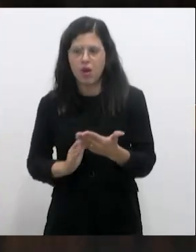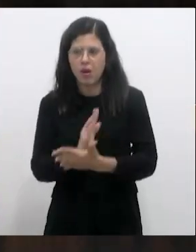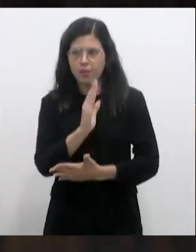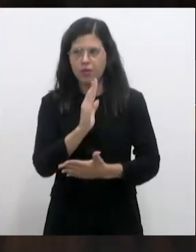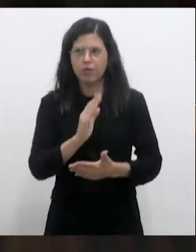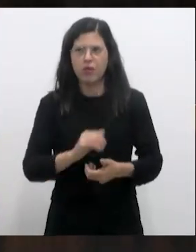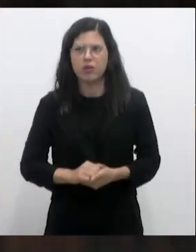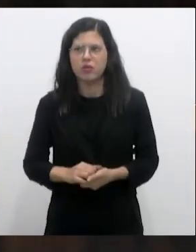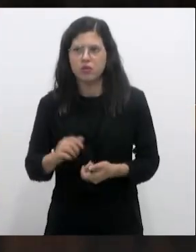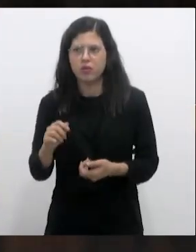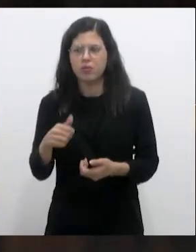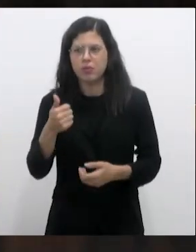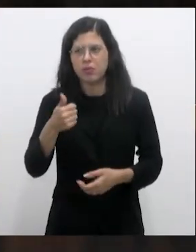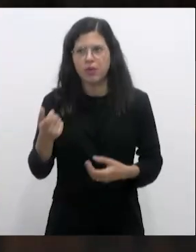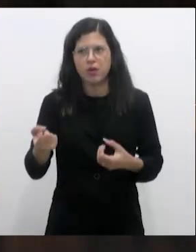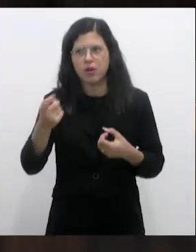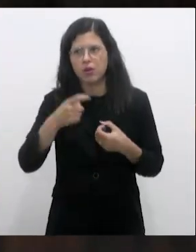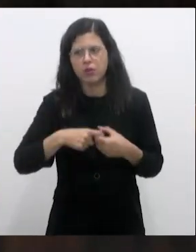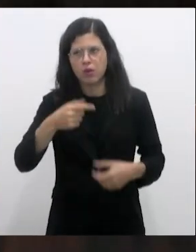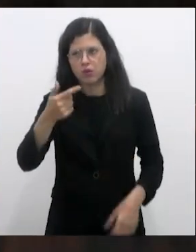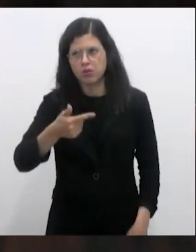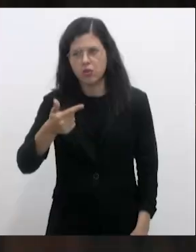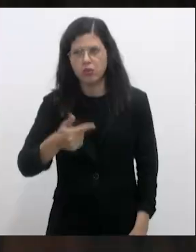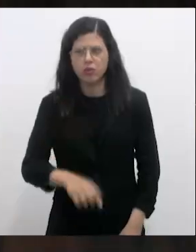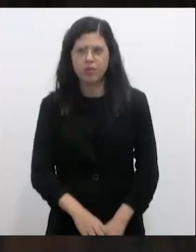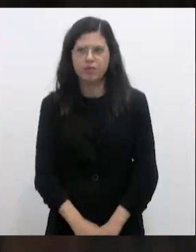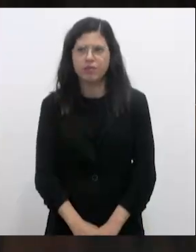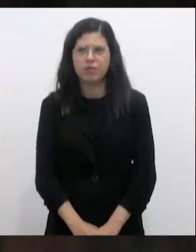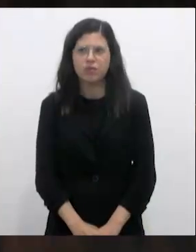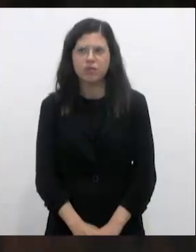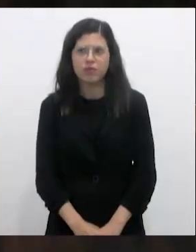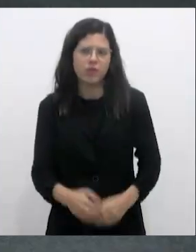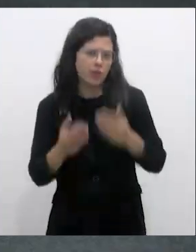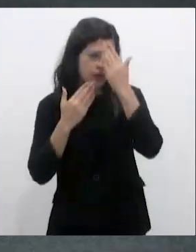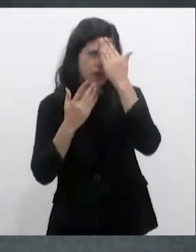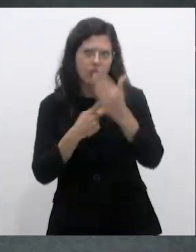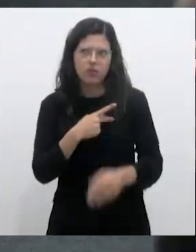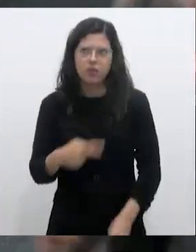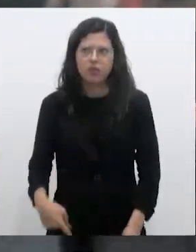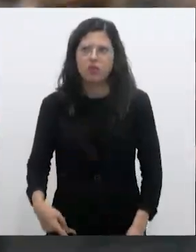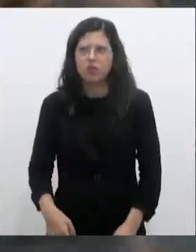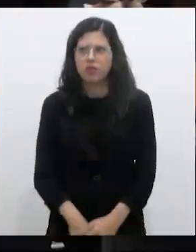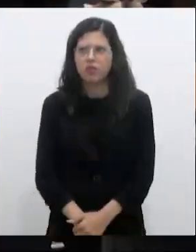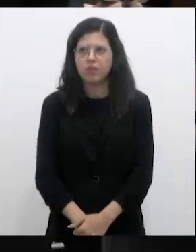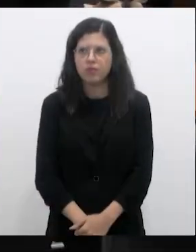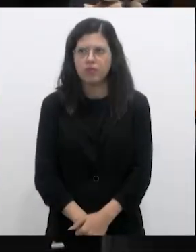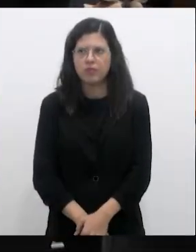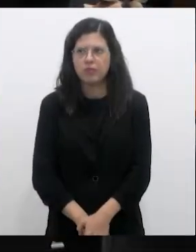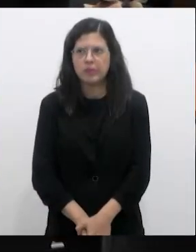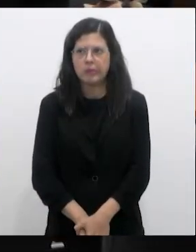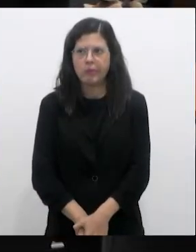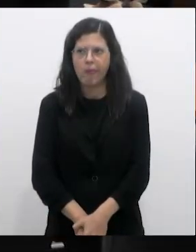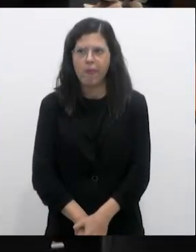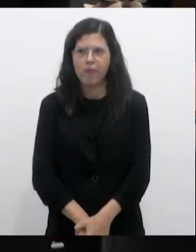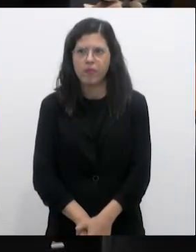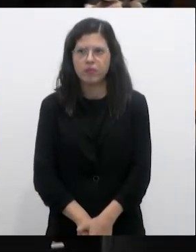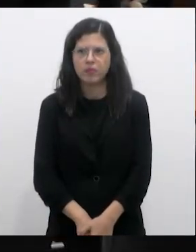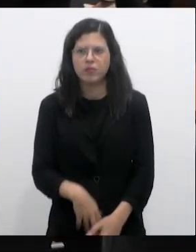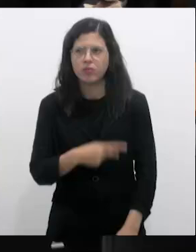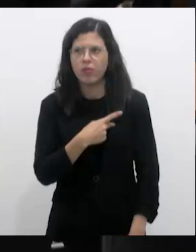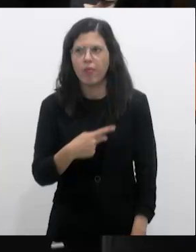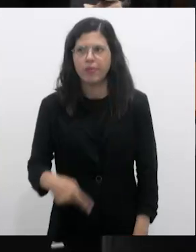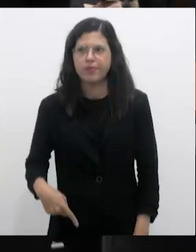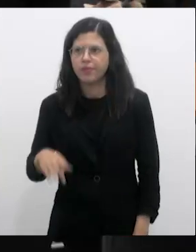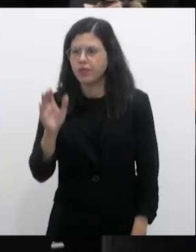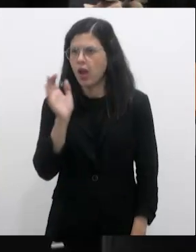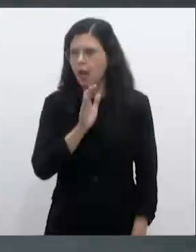estão. Aprovado em primeira, retorna em segunda. Obrigada, presidente. Nada. Presidente, pela ordem,